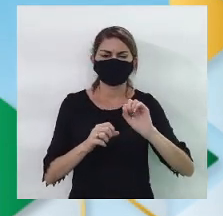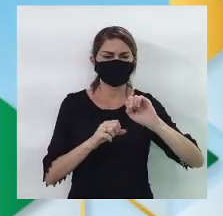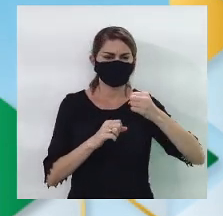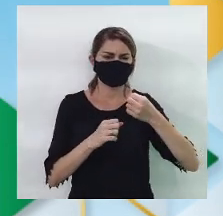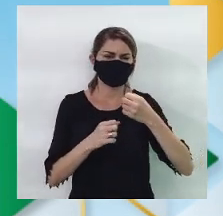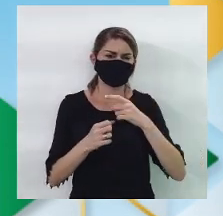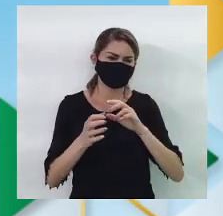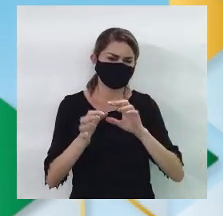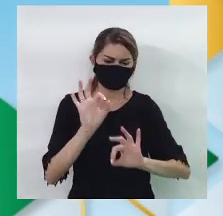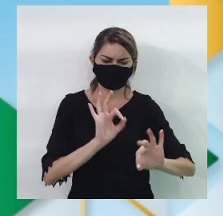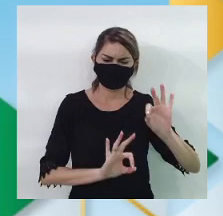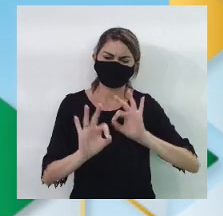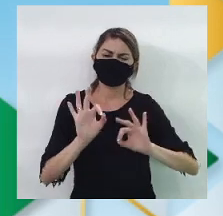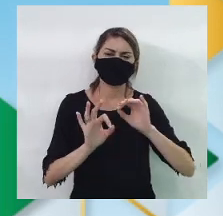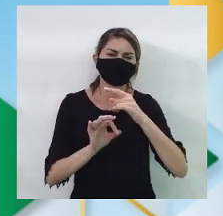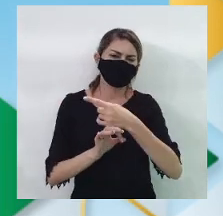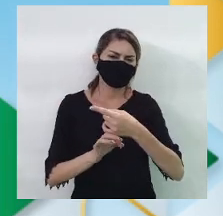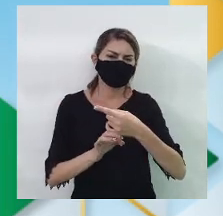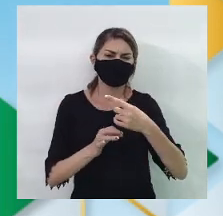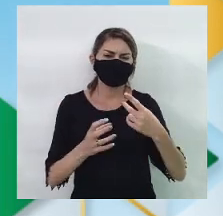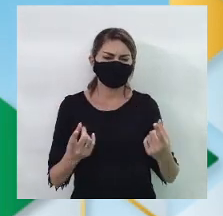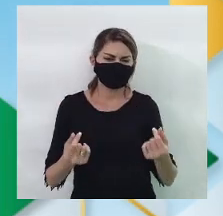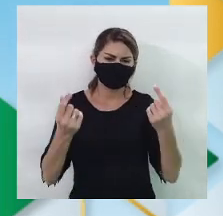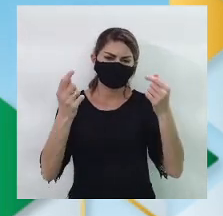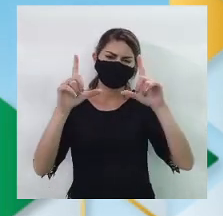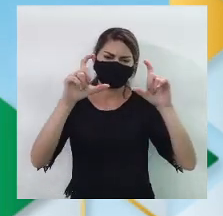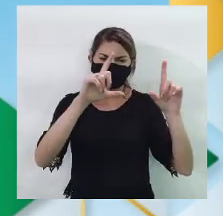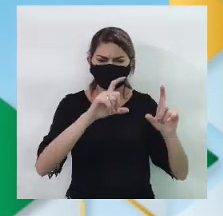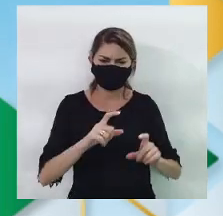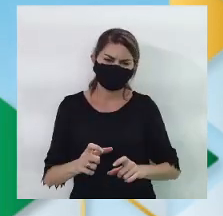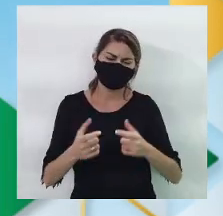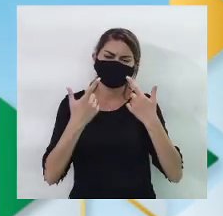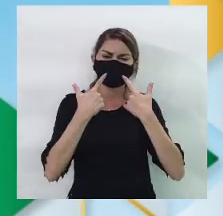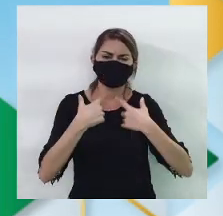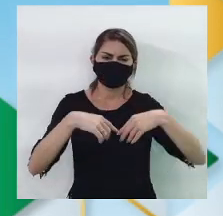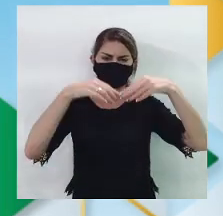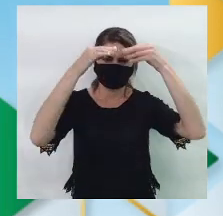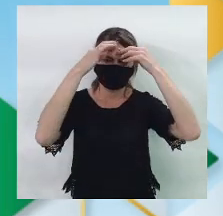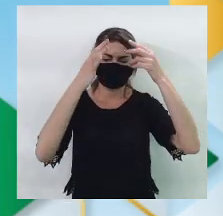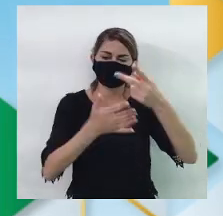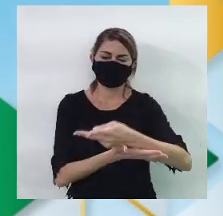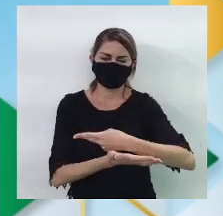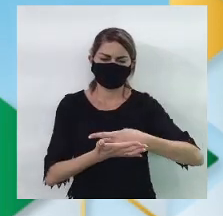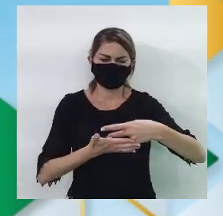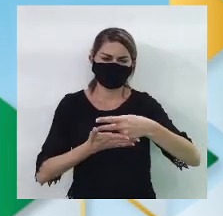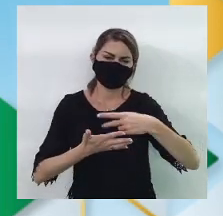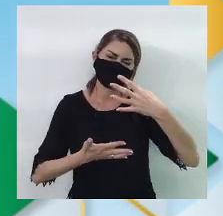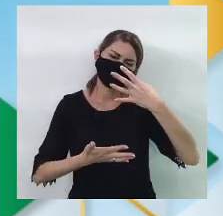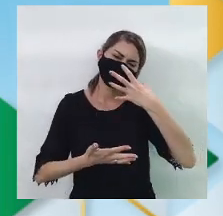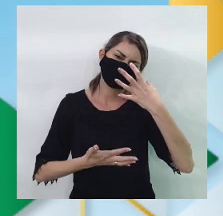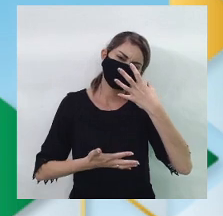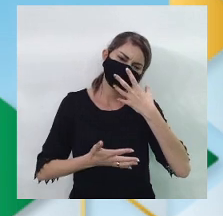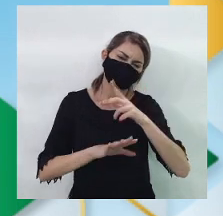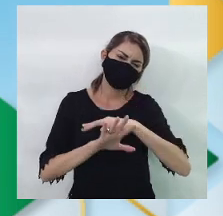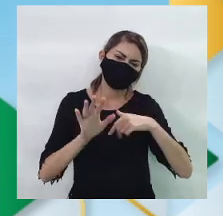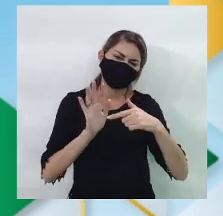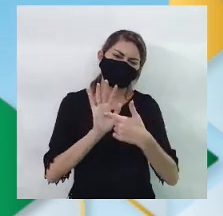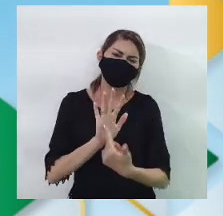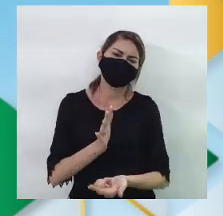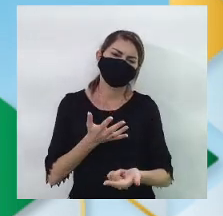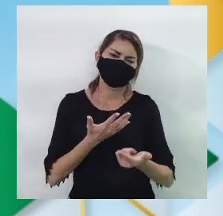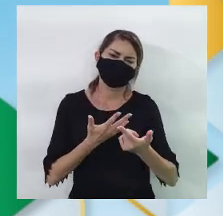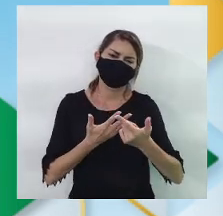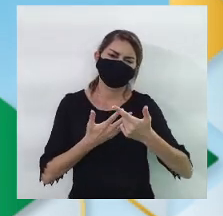e sofisticação, com riqueza de imagens, linguagem poética, belíssimas metáforas e